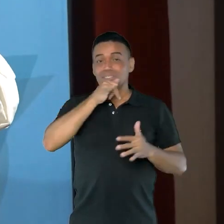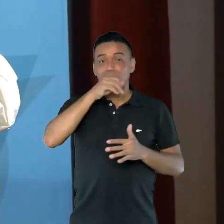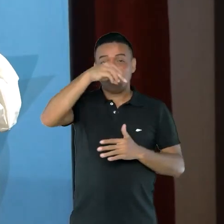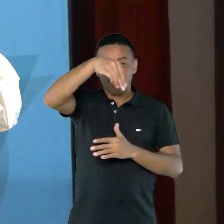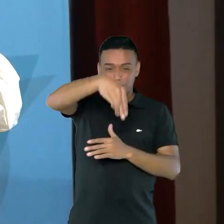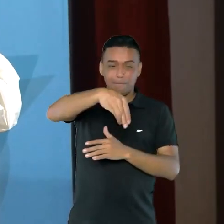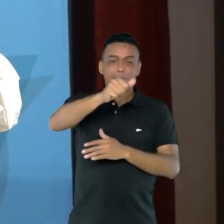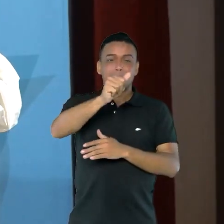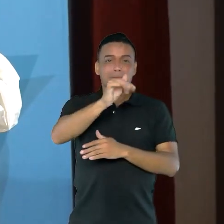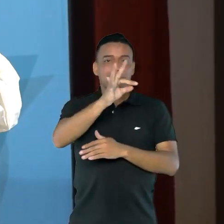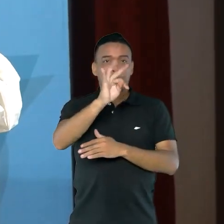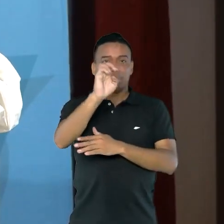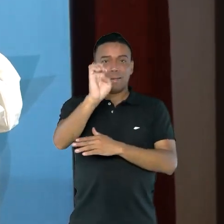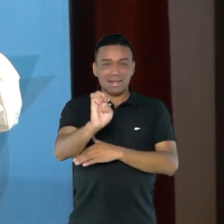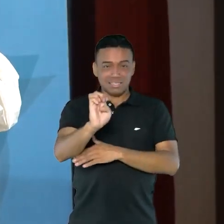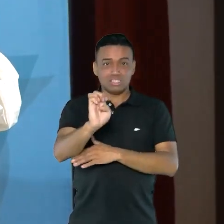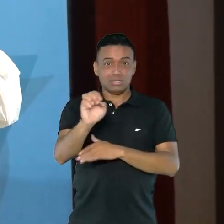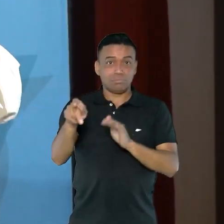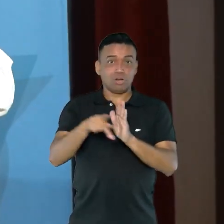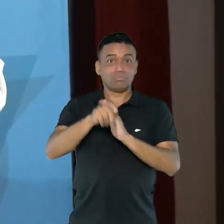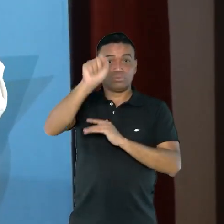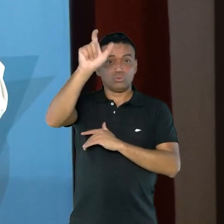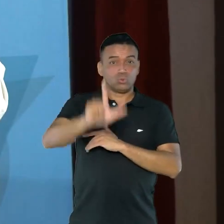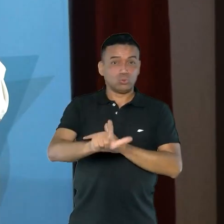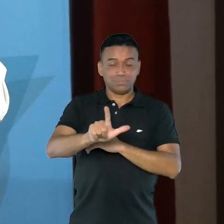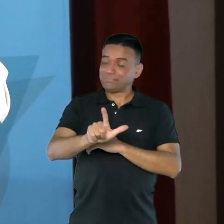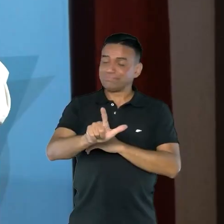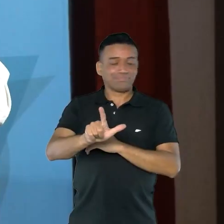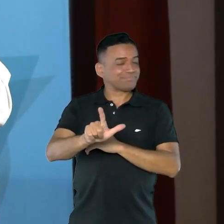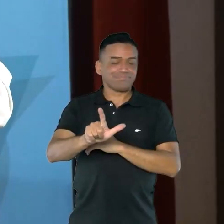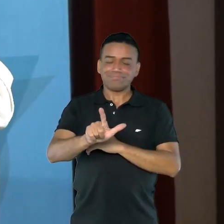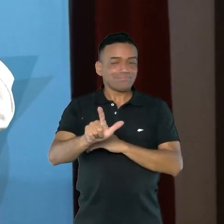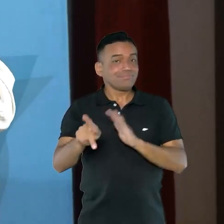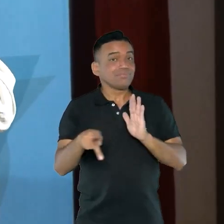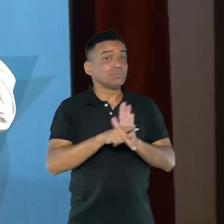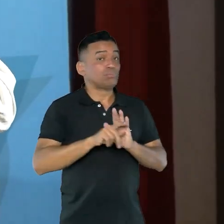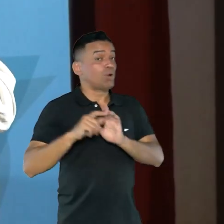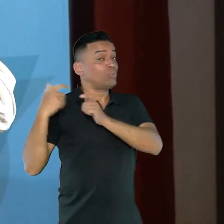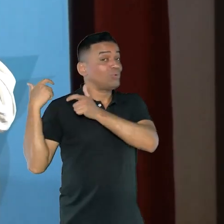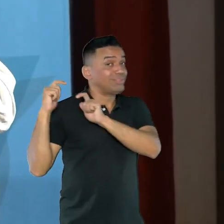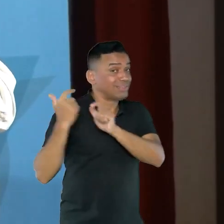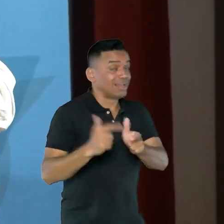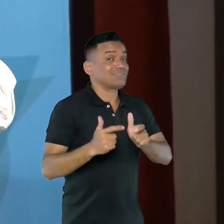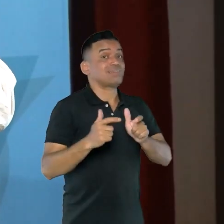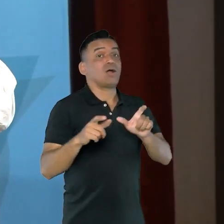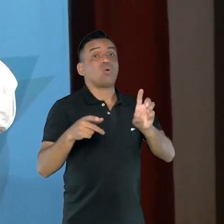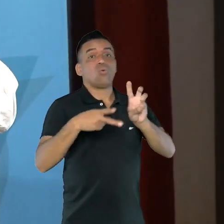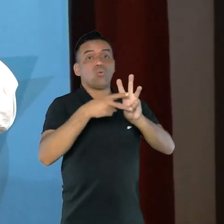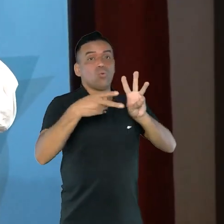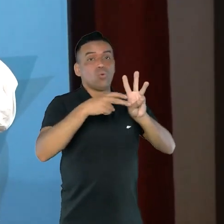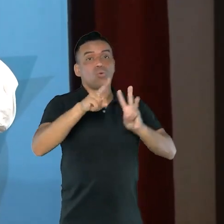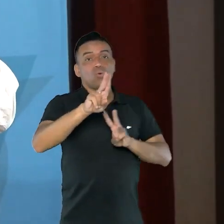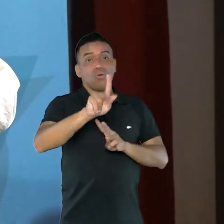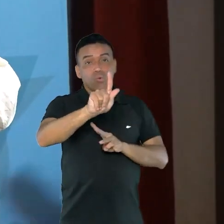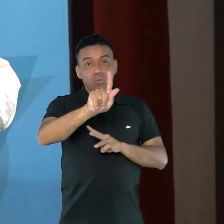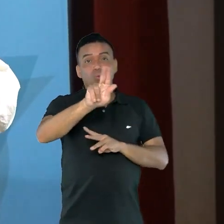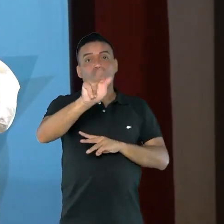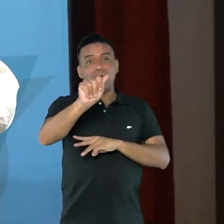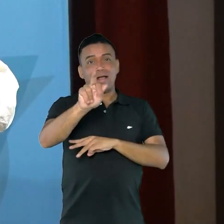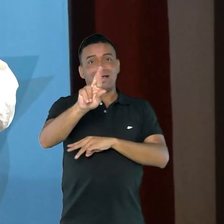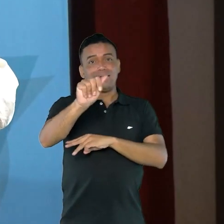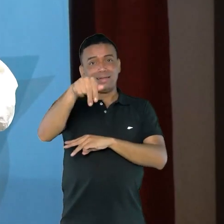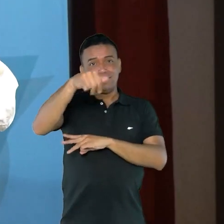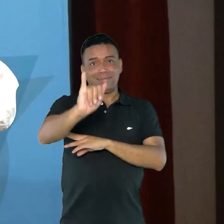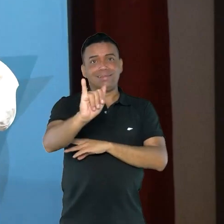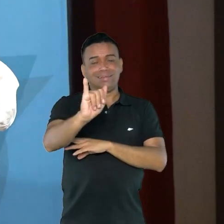uma bebida tradicional guarani, né? Também é presente em outros povos, mas, de novo, né? Como